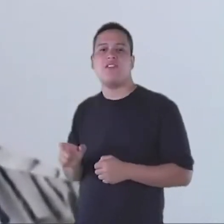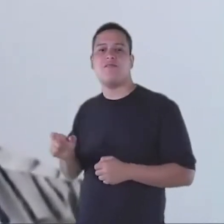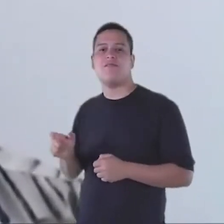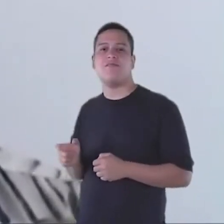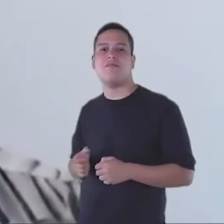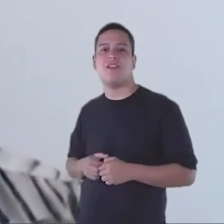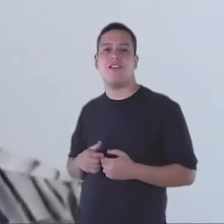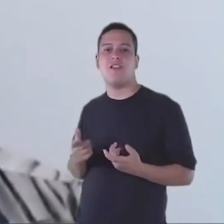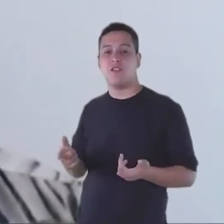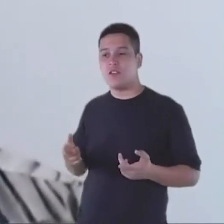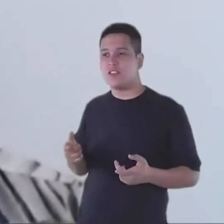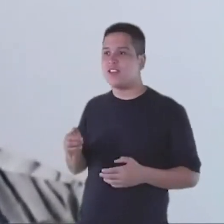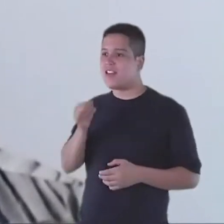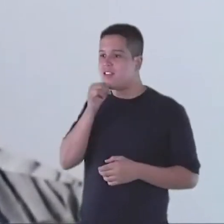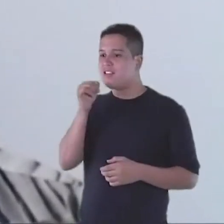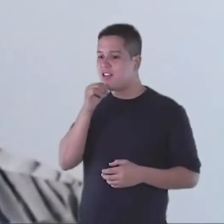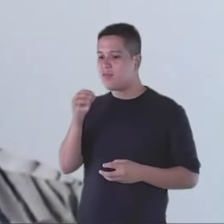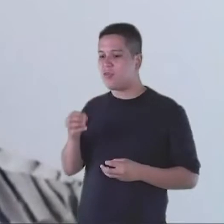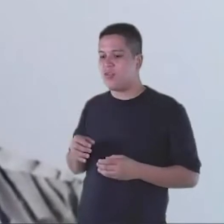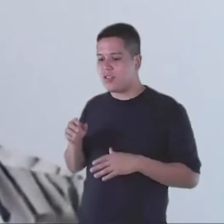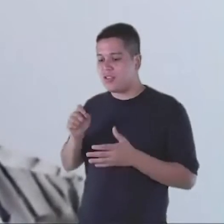Repartimos a dor com o personagem.